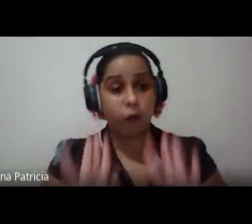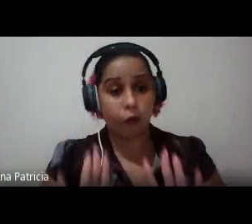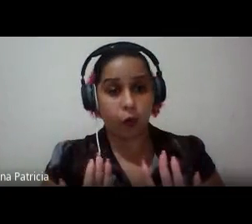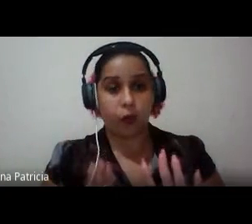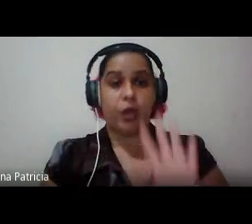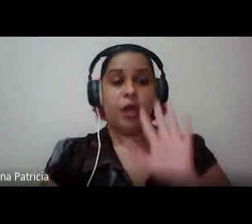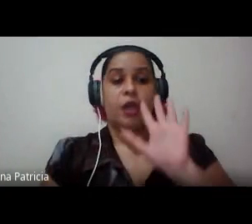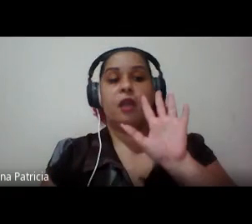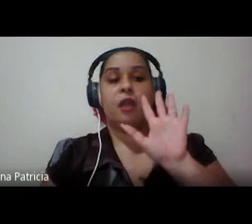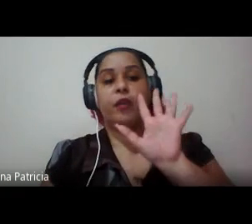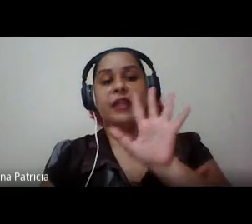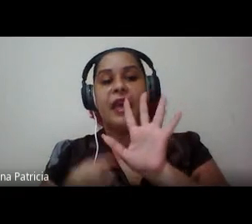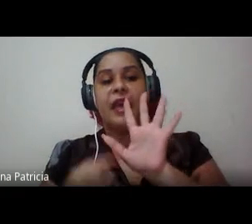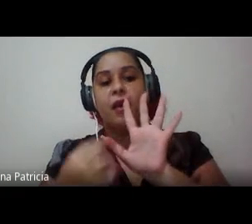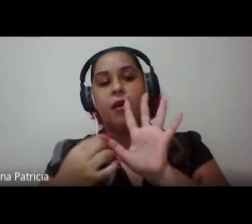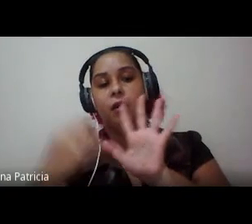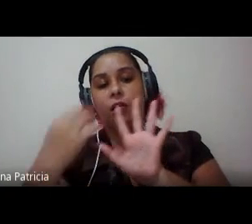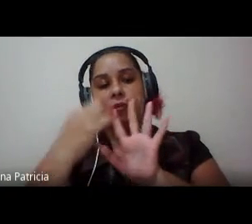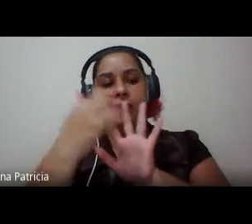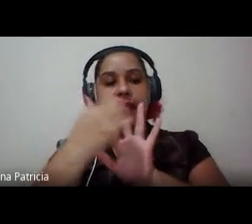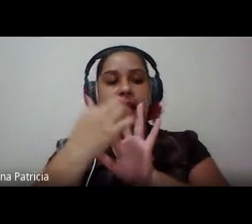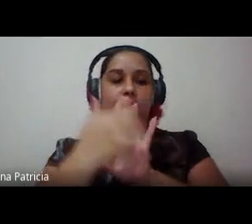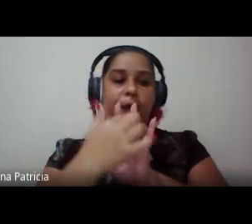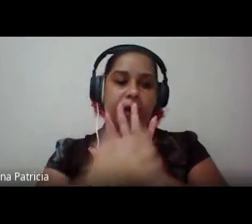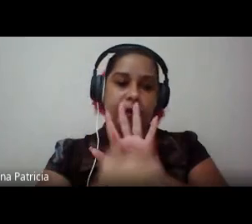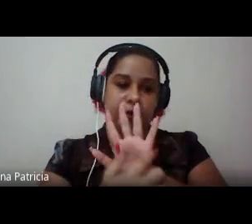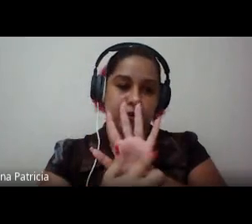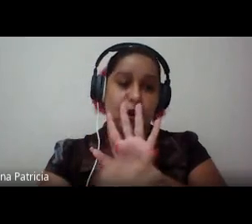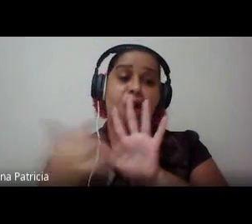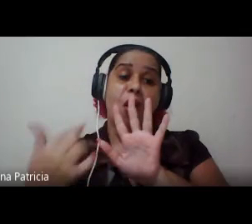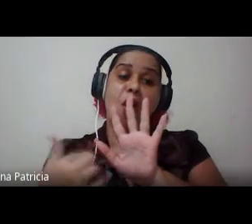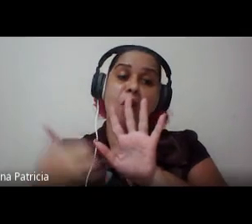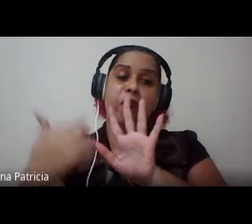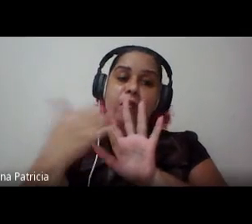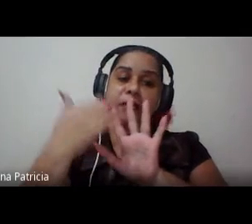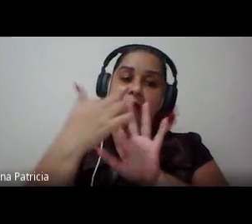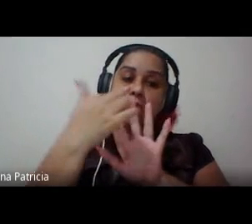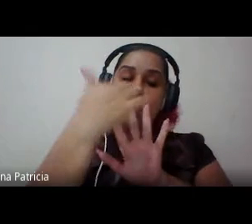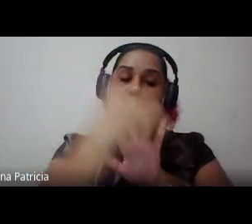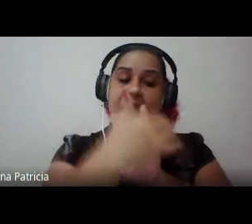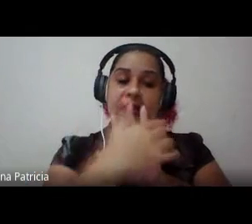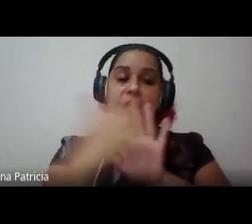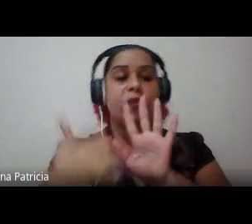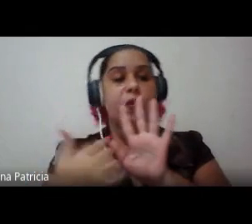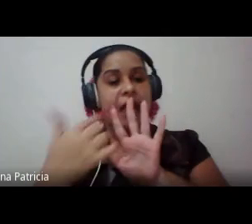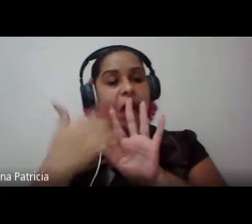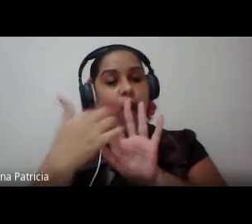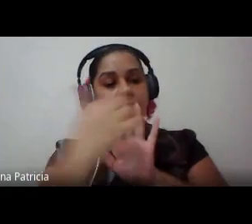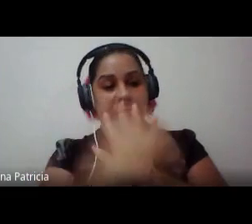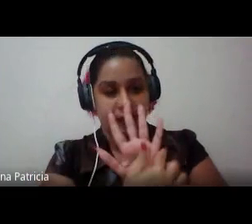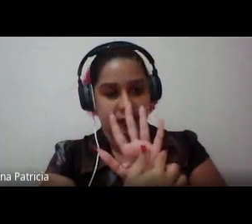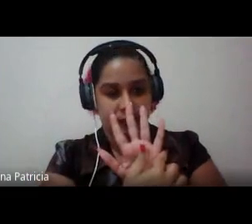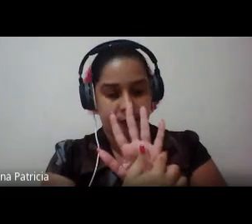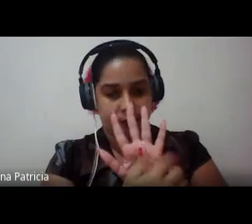qual for, eu vou ter 5 parâmetros. Ou vou usar todos eles, ou vou usar